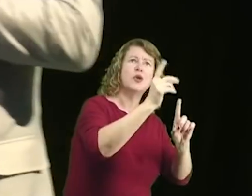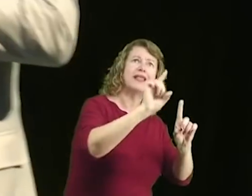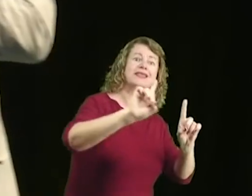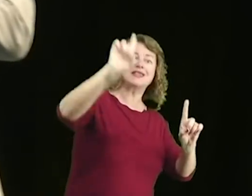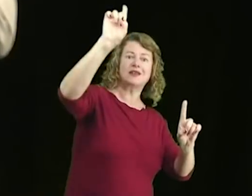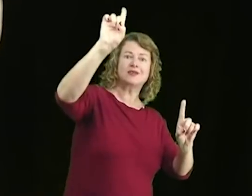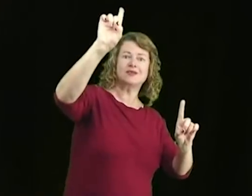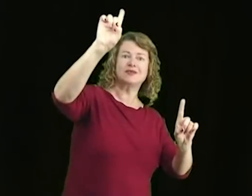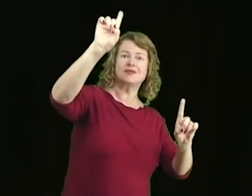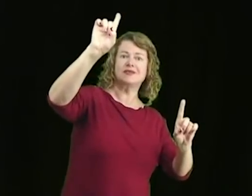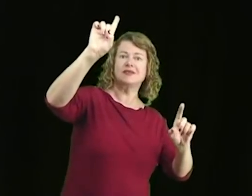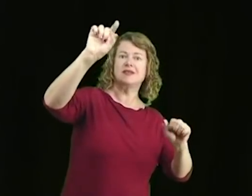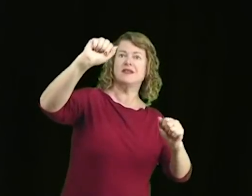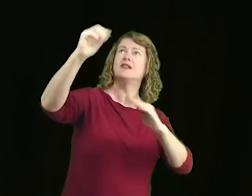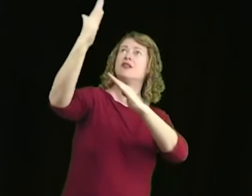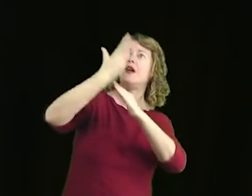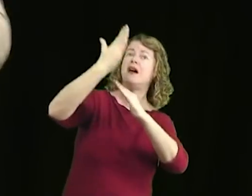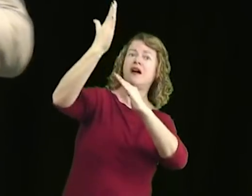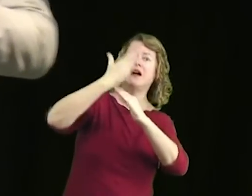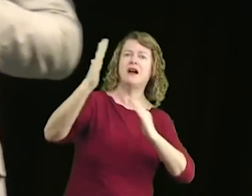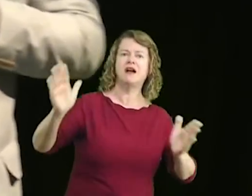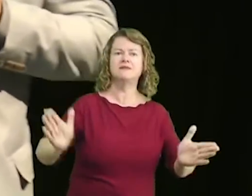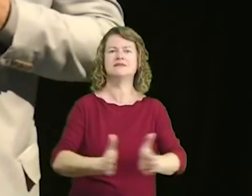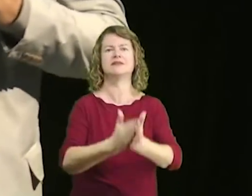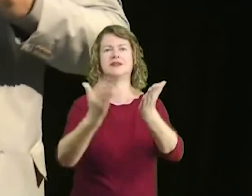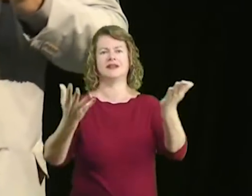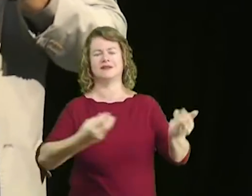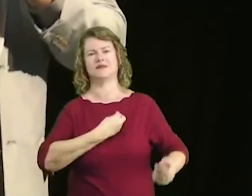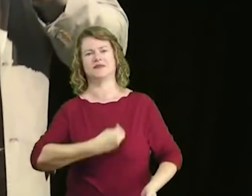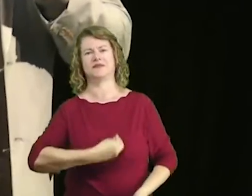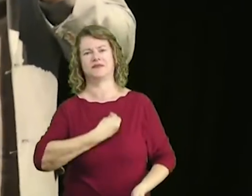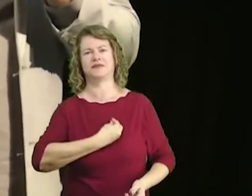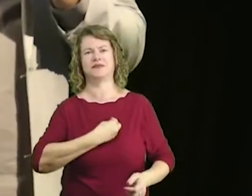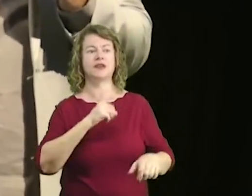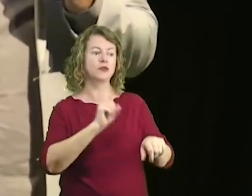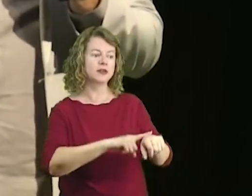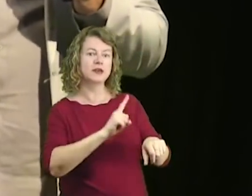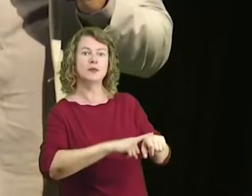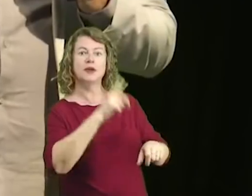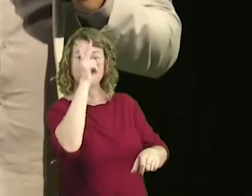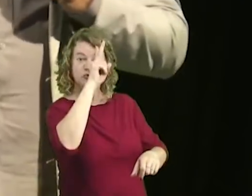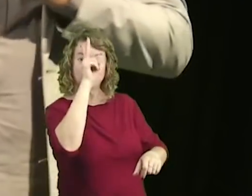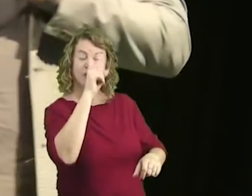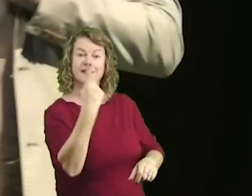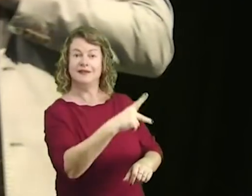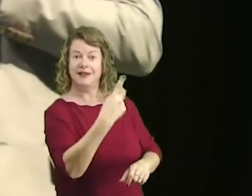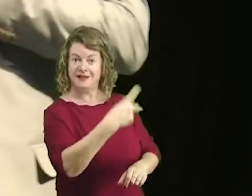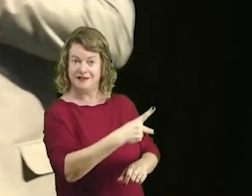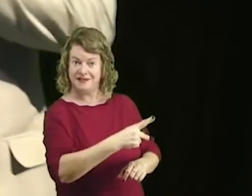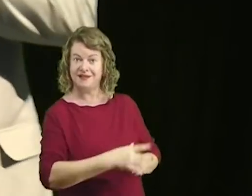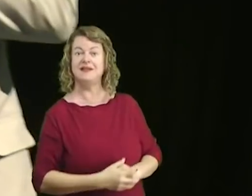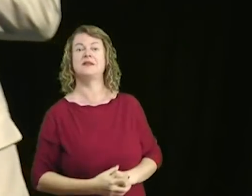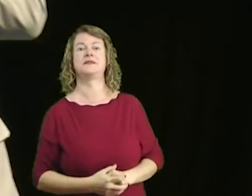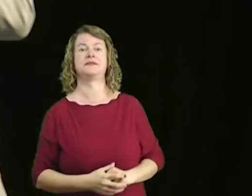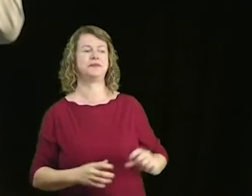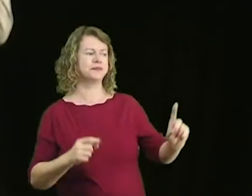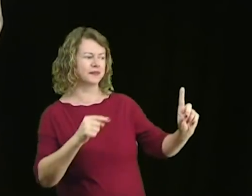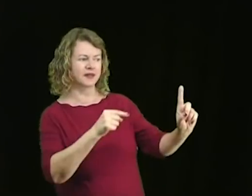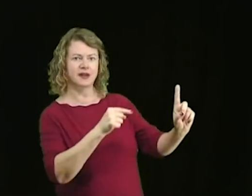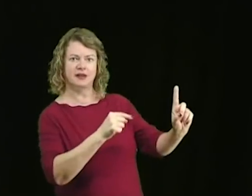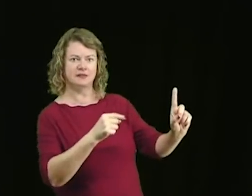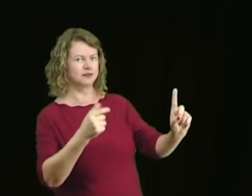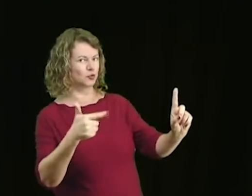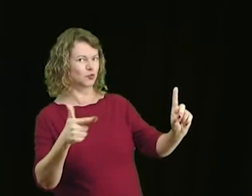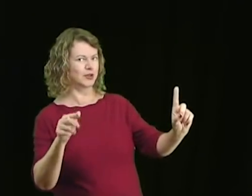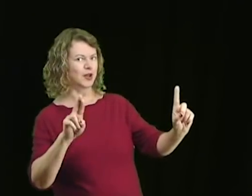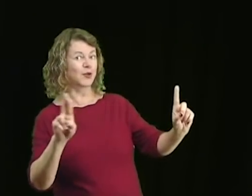um milagre para a vida e para aquele tempo e para aquela história que ela estava vivendo. Ela não tem nome